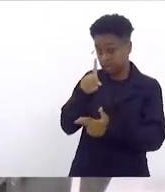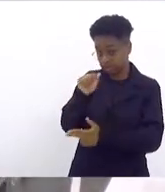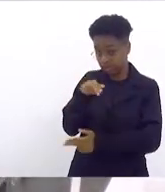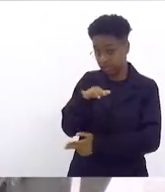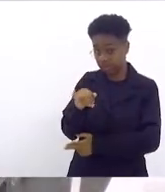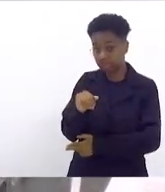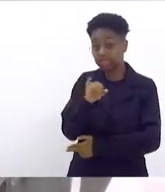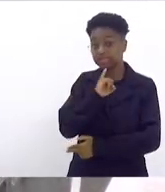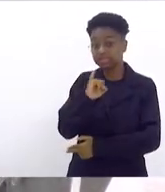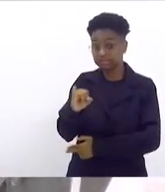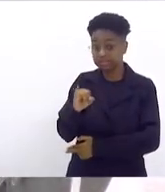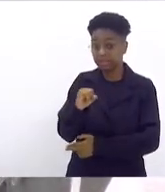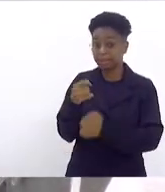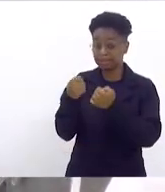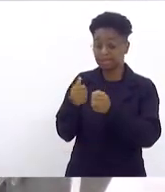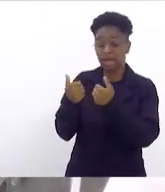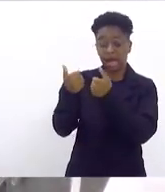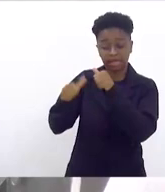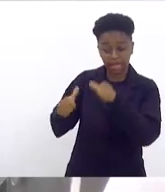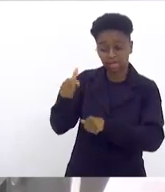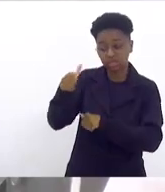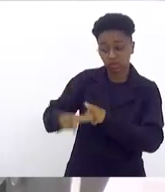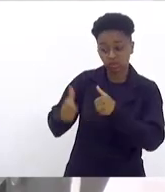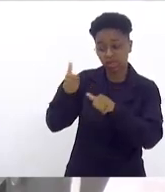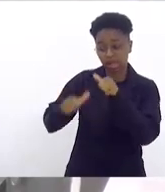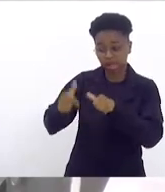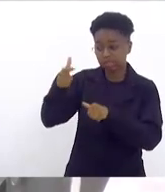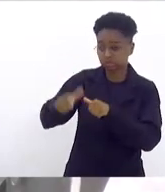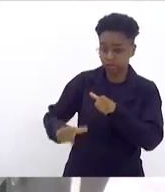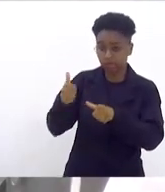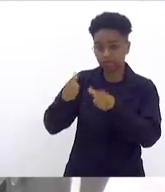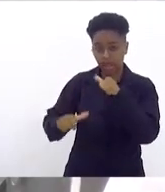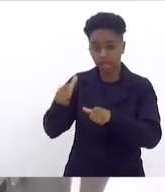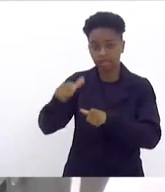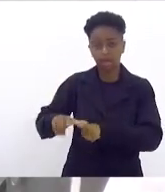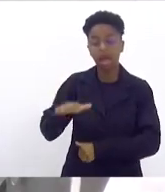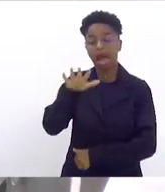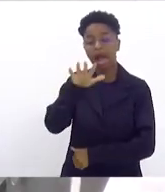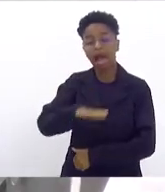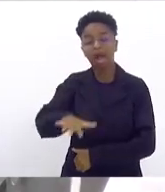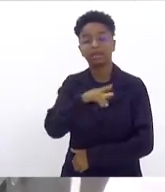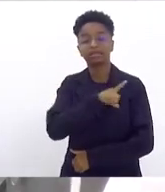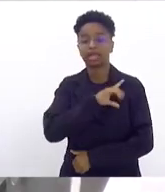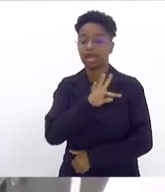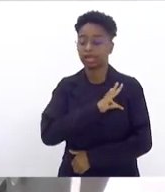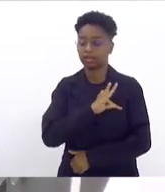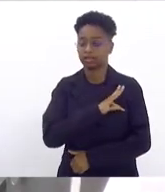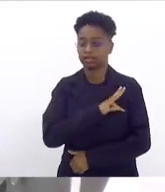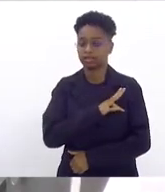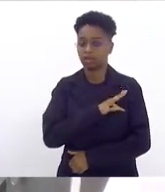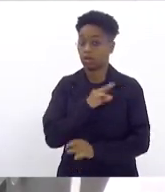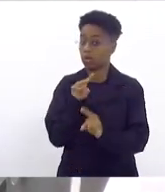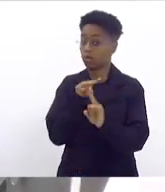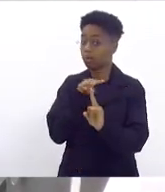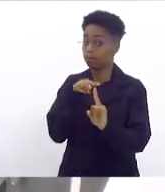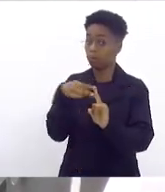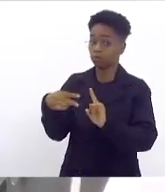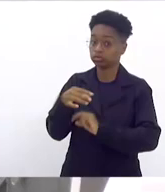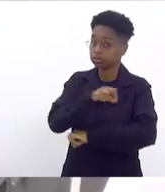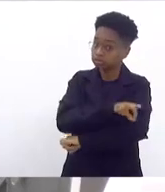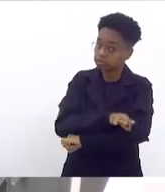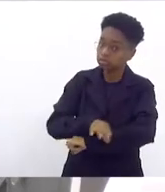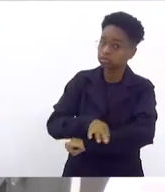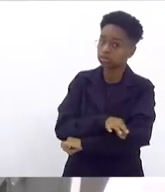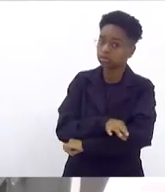baixa indiligência para aferição de aspectos técnicos do ponto de vista arquitetônico